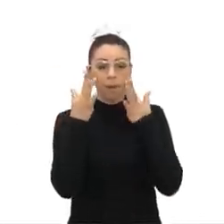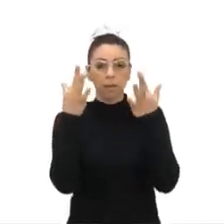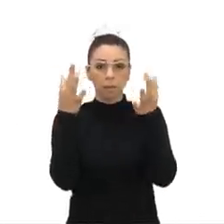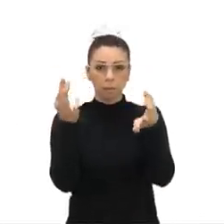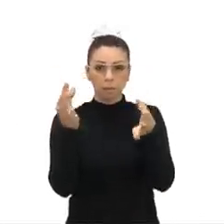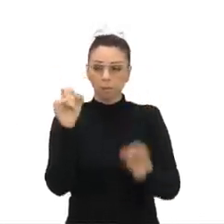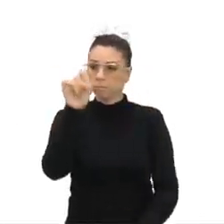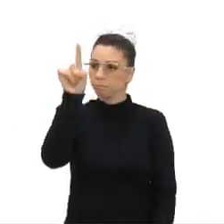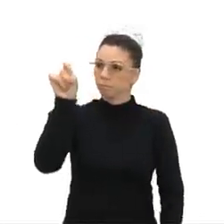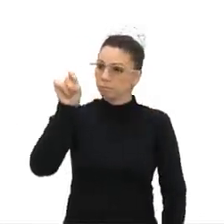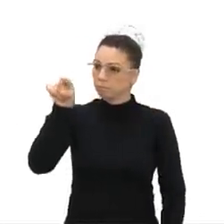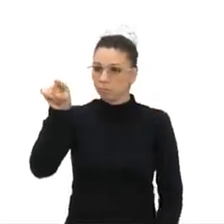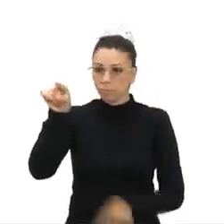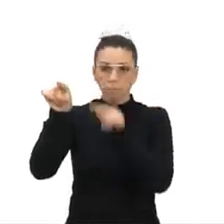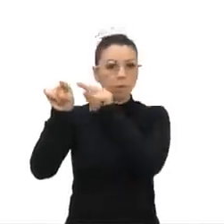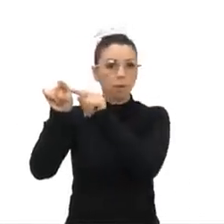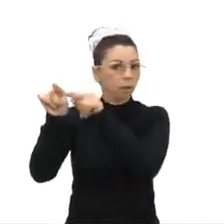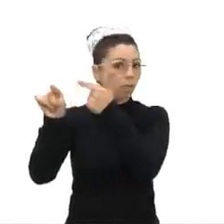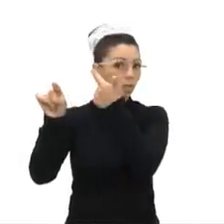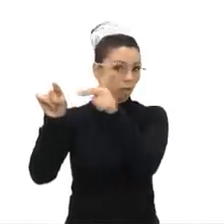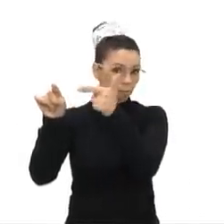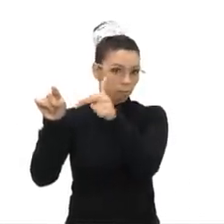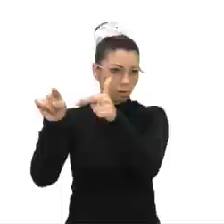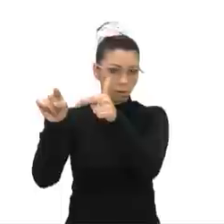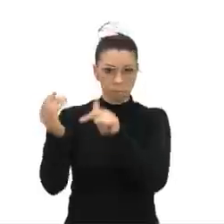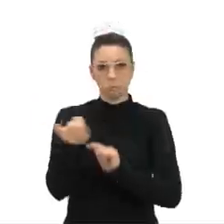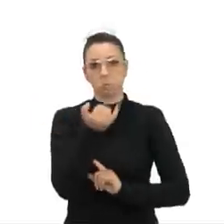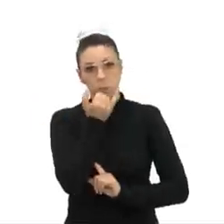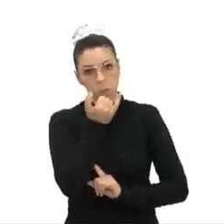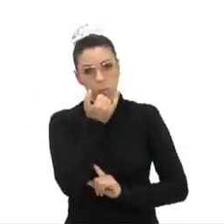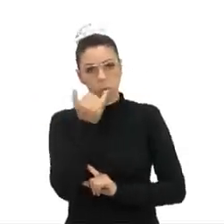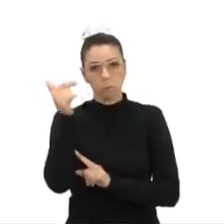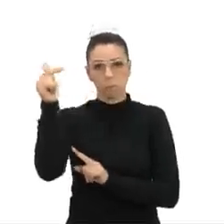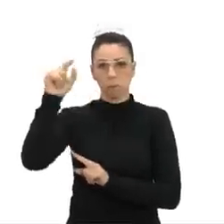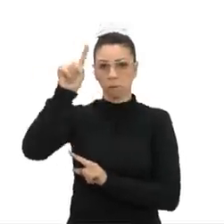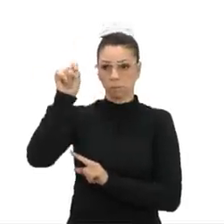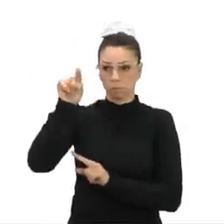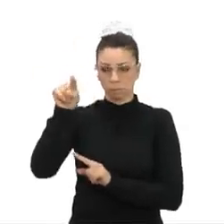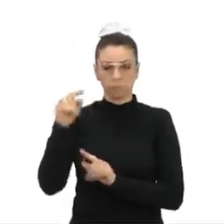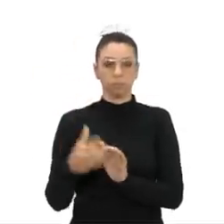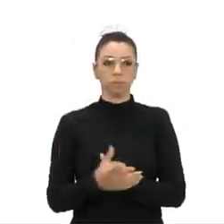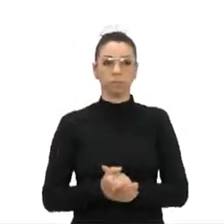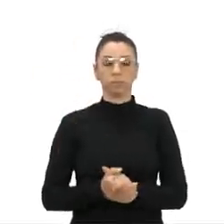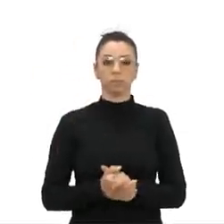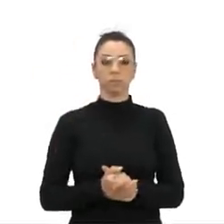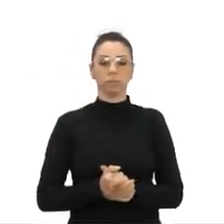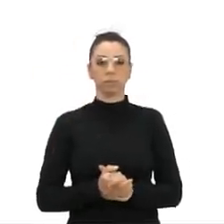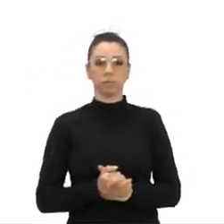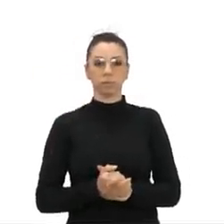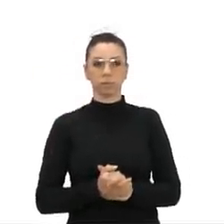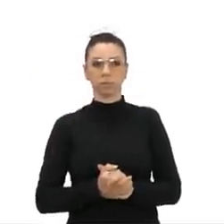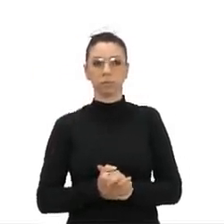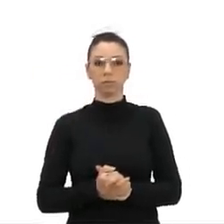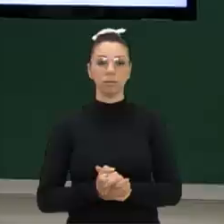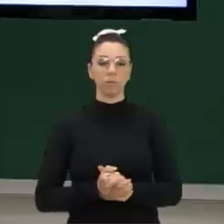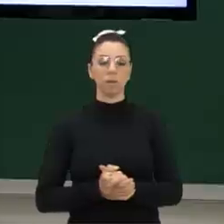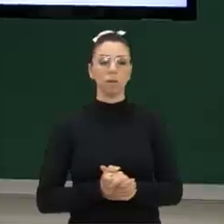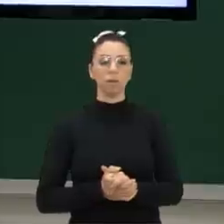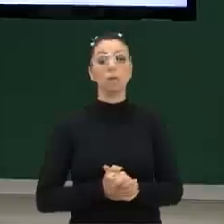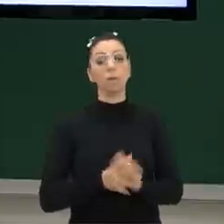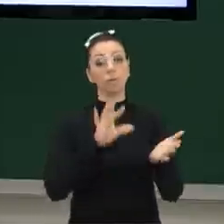Não tem esse ponto de interrogação, tá? I'm sorry. Então, verdadeiro ou falso? There are five